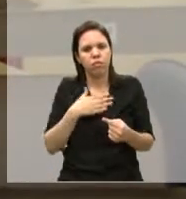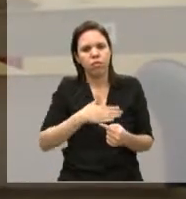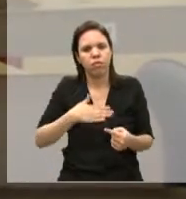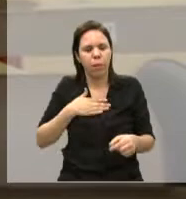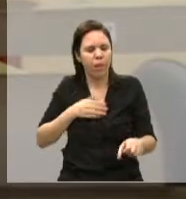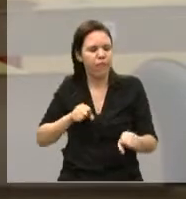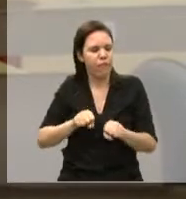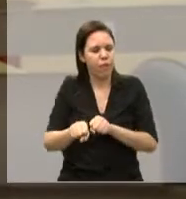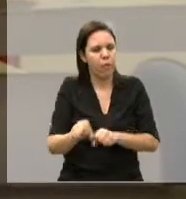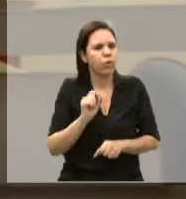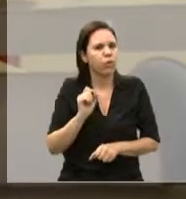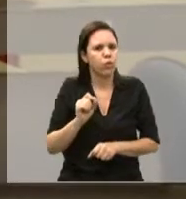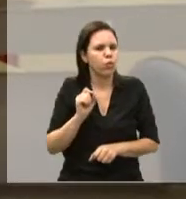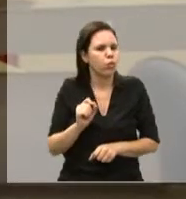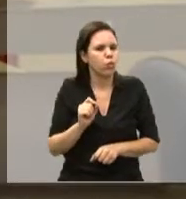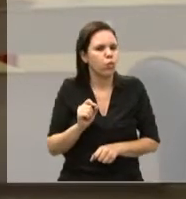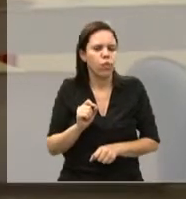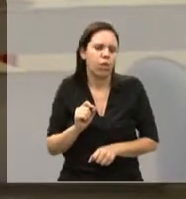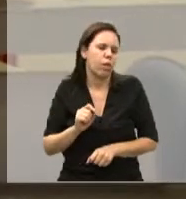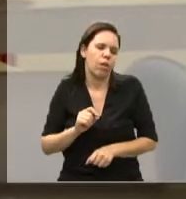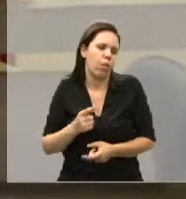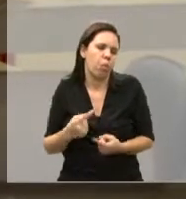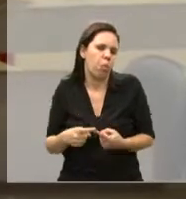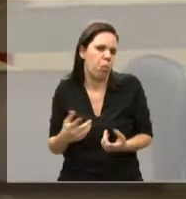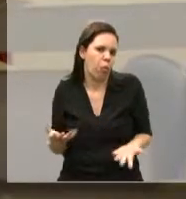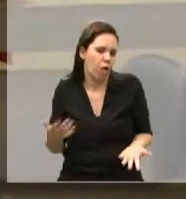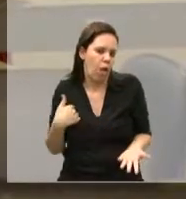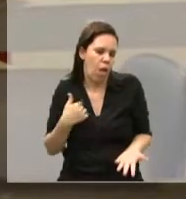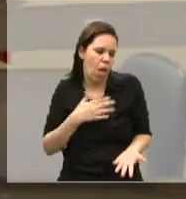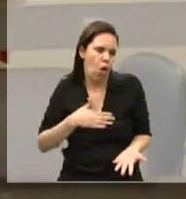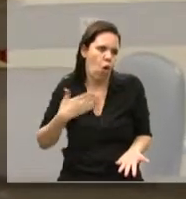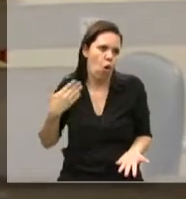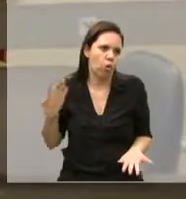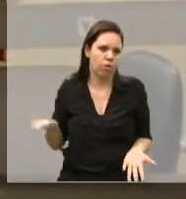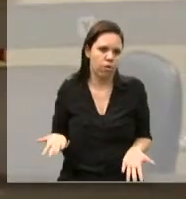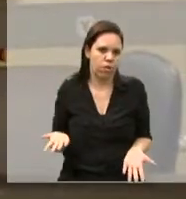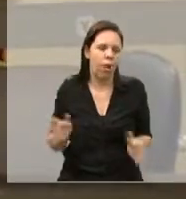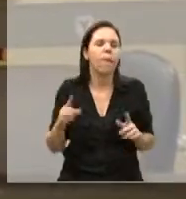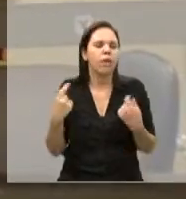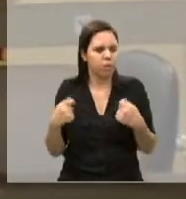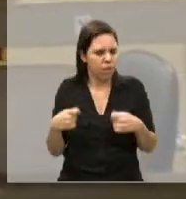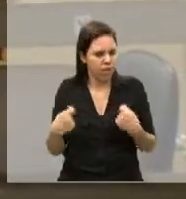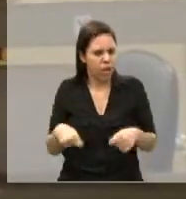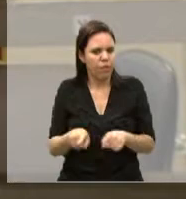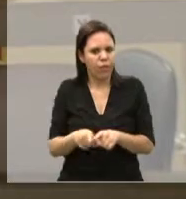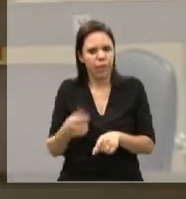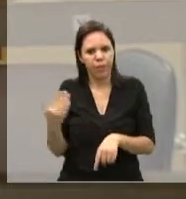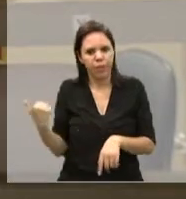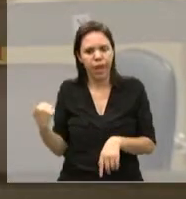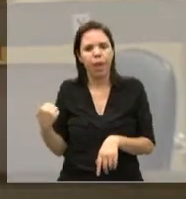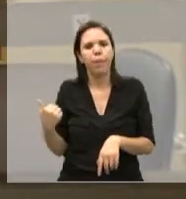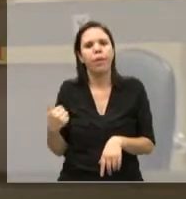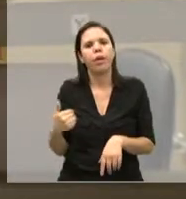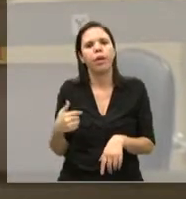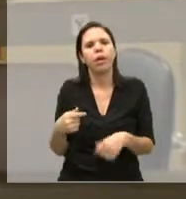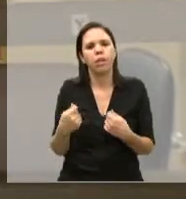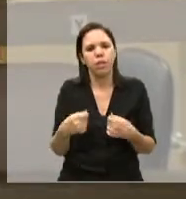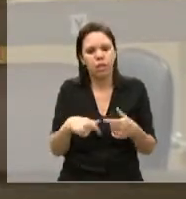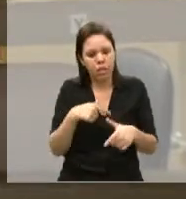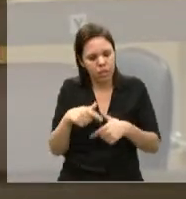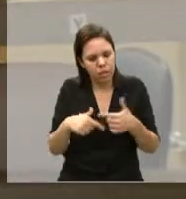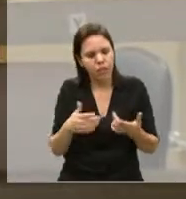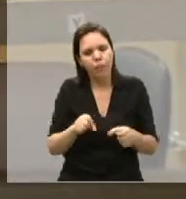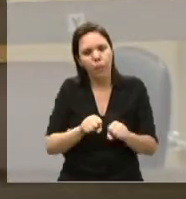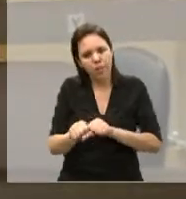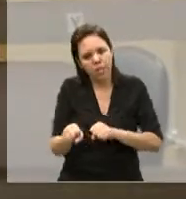na minha formação, não porque eu gostasse, mas porque eu precisava, na época, de uma formação em finanças para